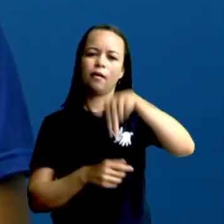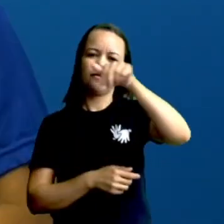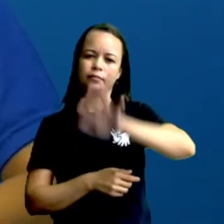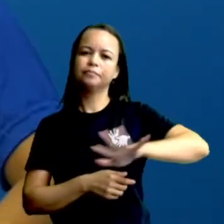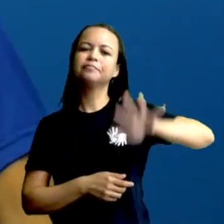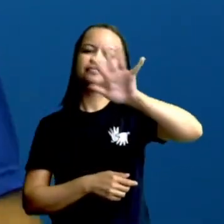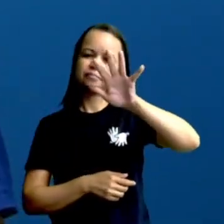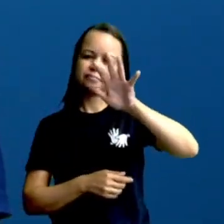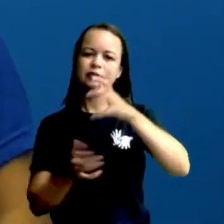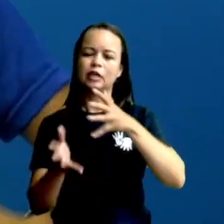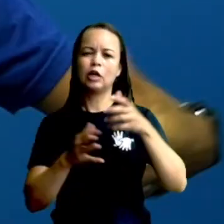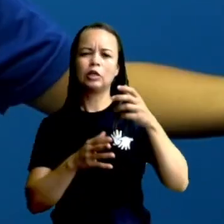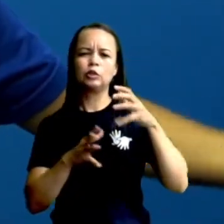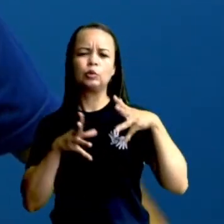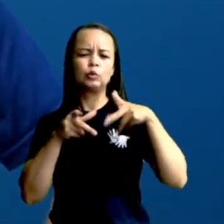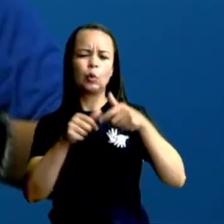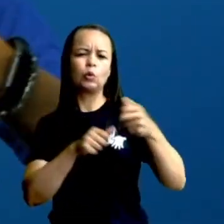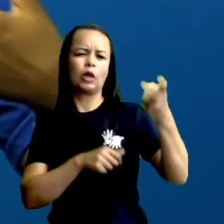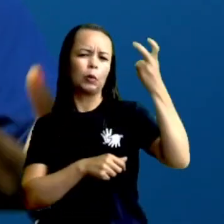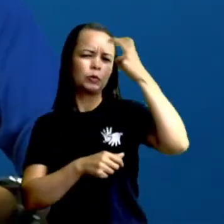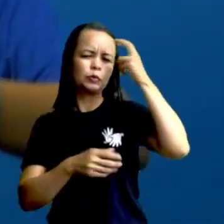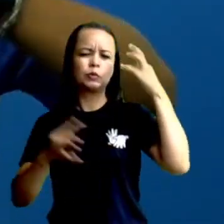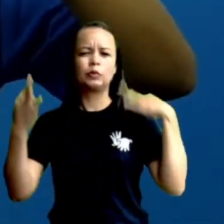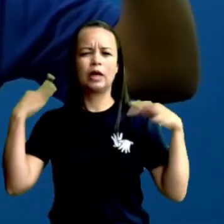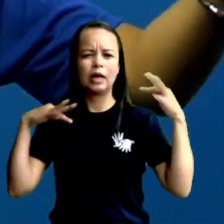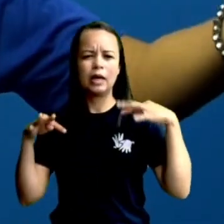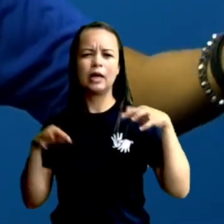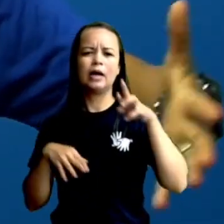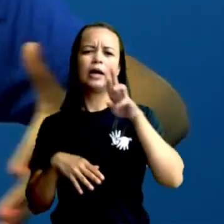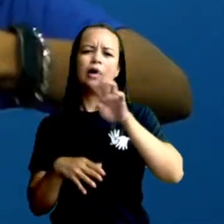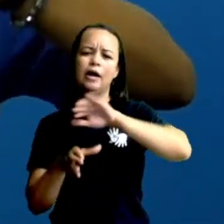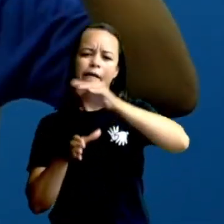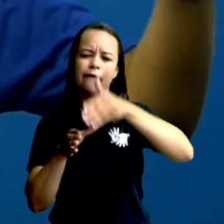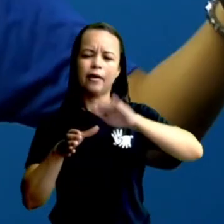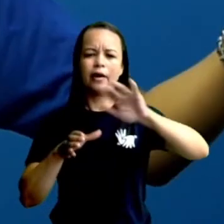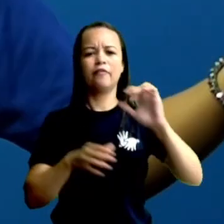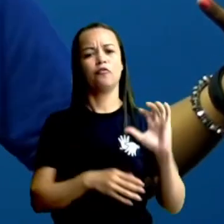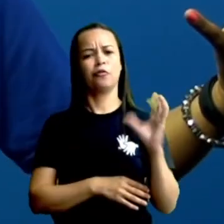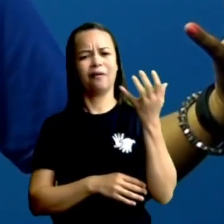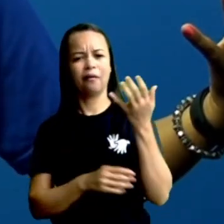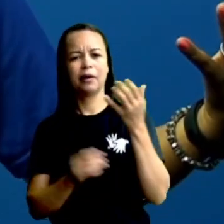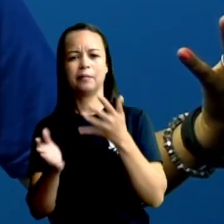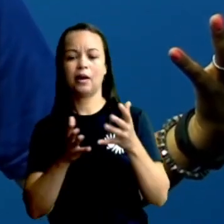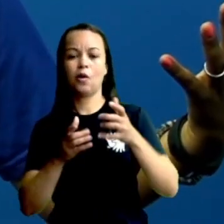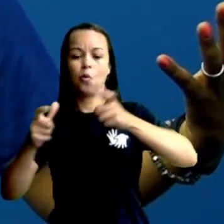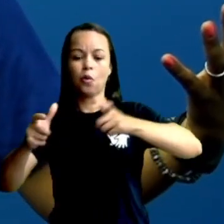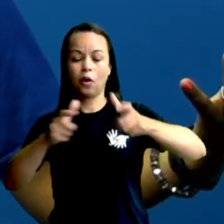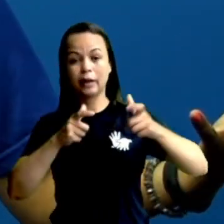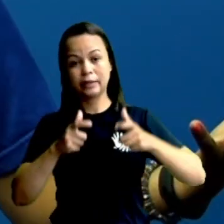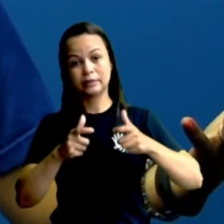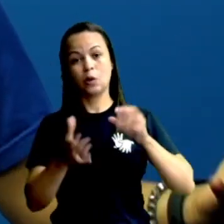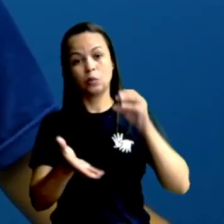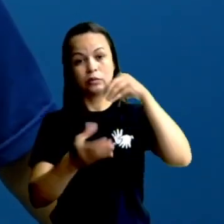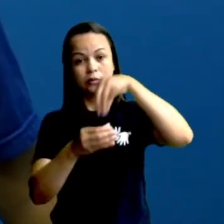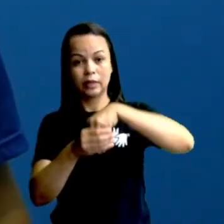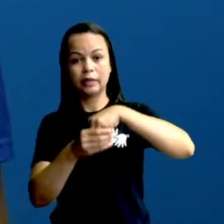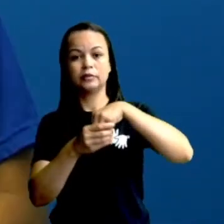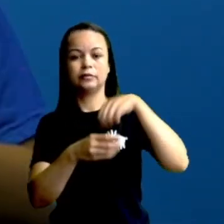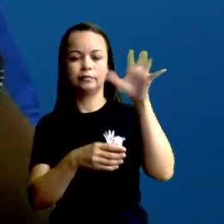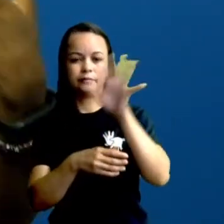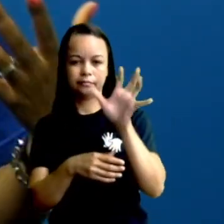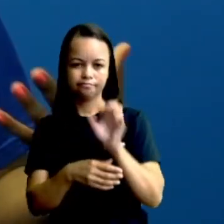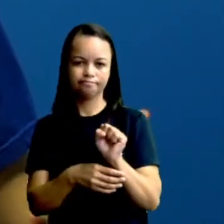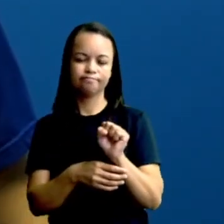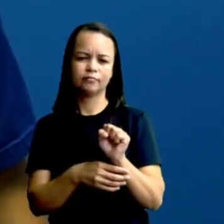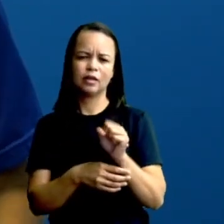Nordeste, toda a sua cultura, turismo, relevo, clima, a sua localização dentro do mapa. E, ó, nós